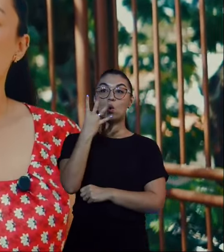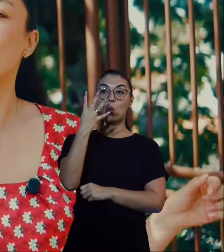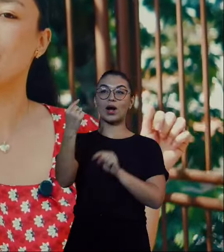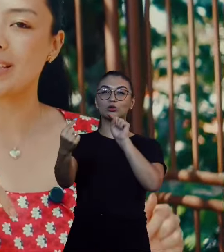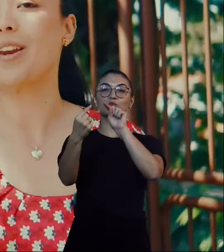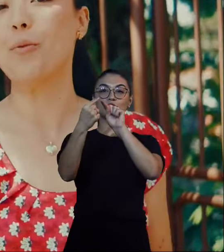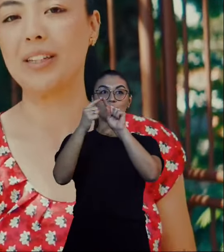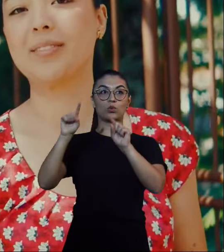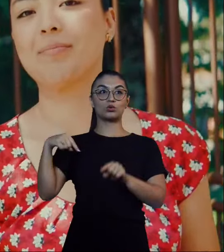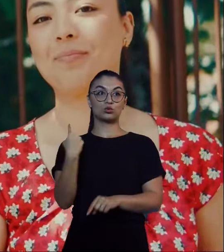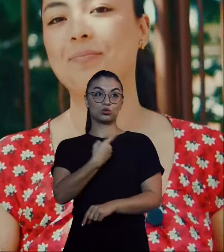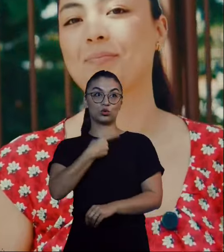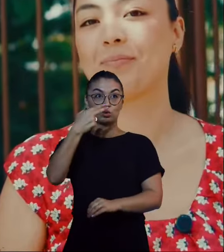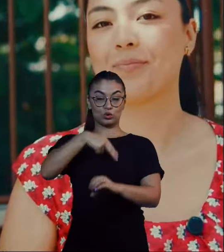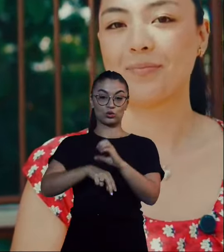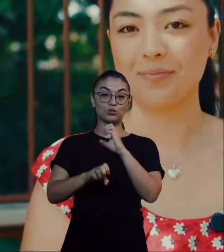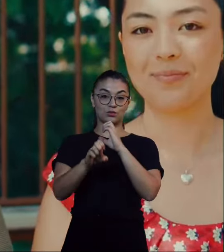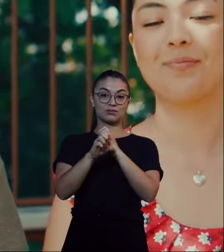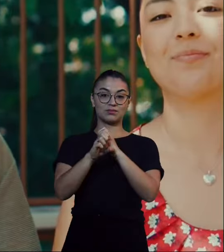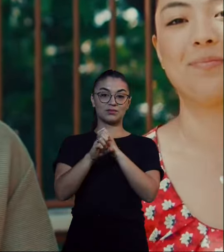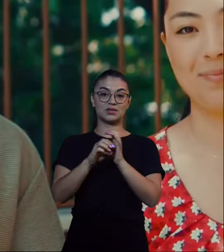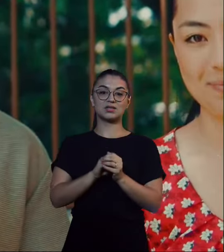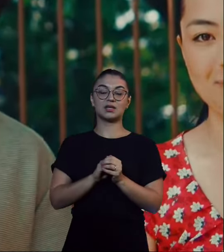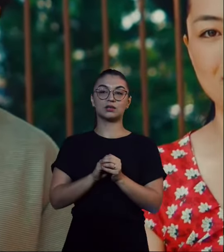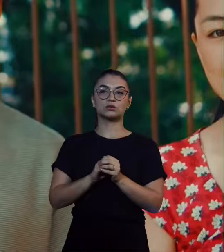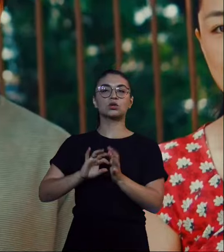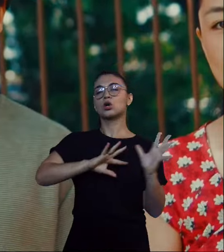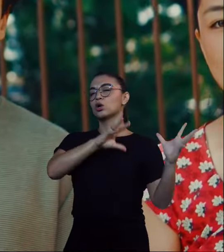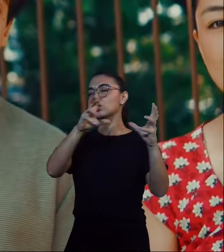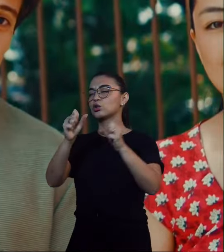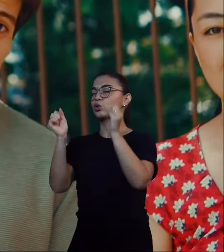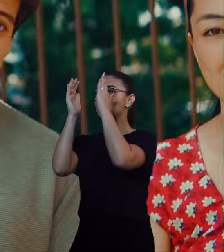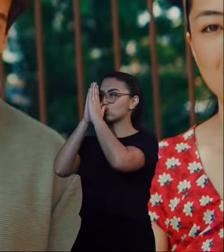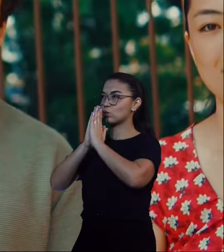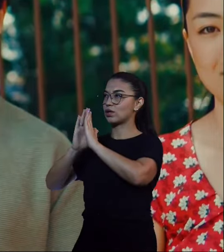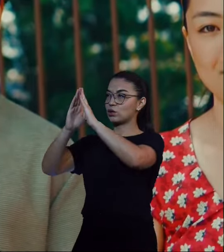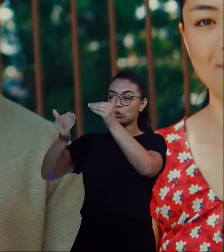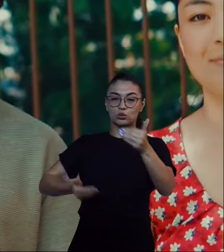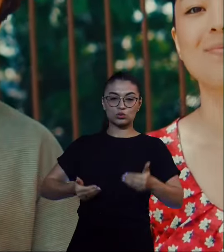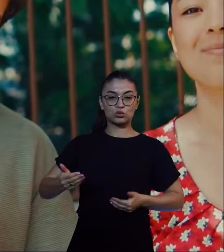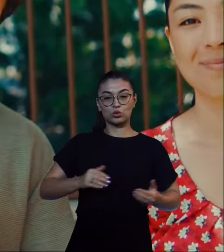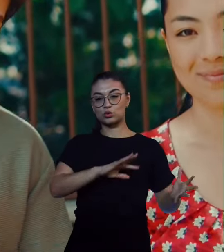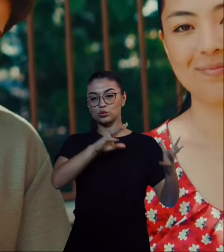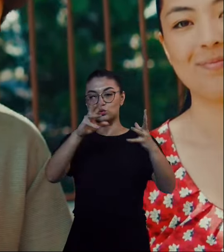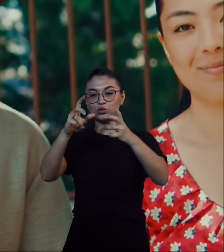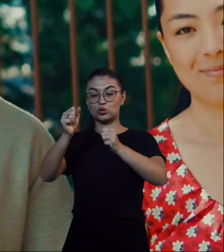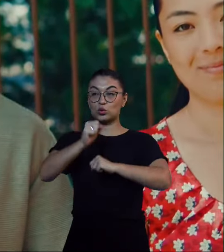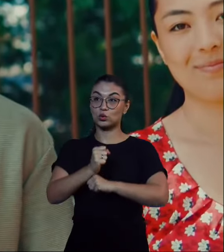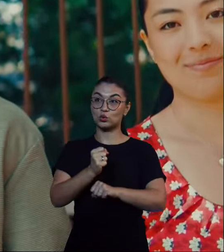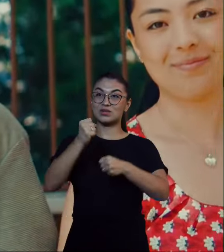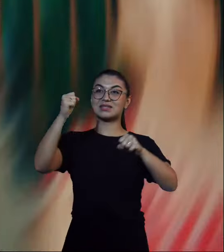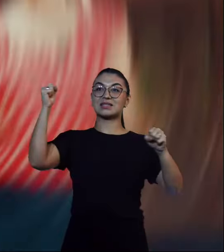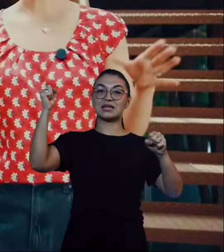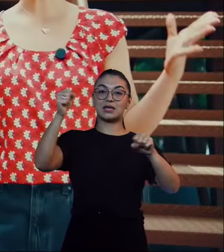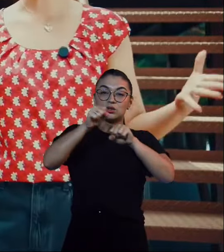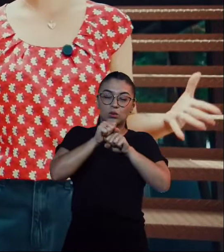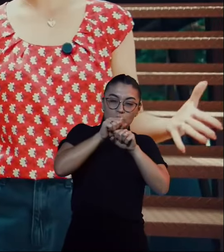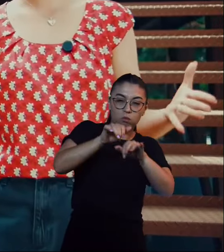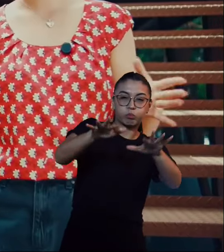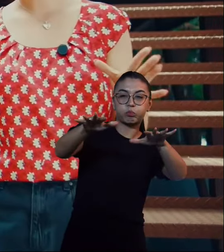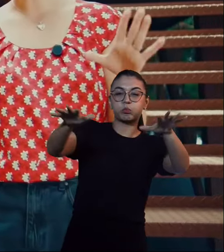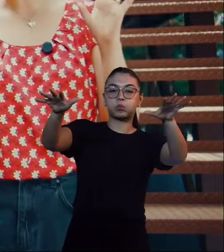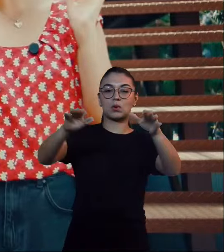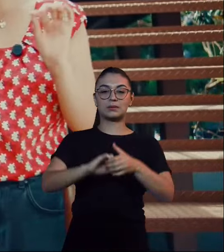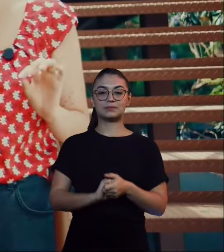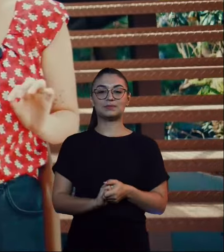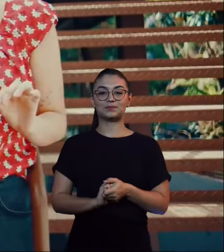temos como Ministério One. Para que todos o adorem, para que todos sirvam, para que todos cresçam e para que todos multipliquem. E com esses focos